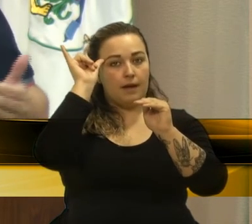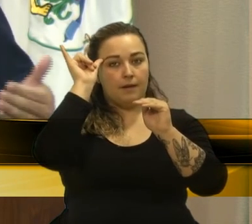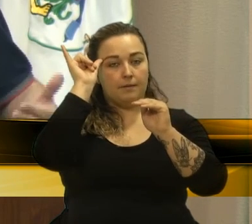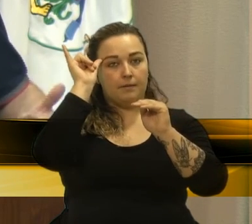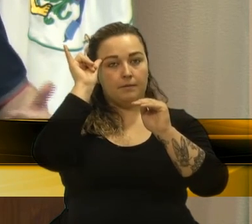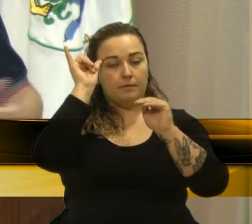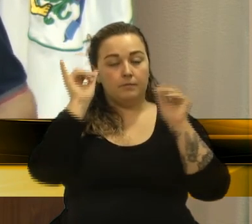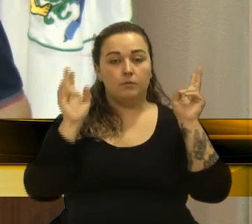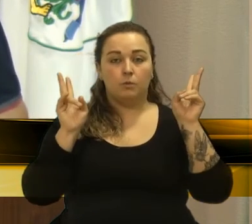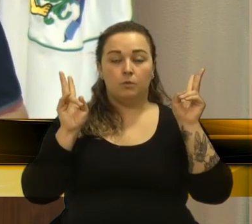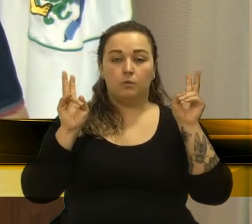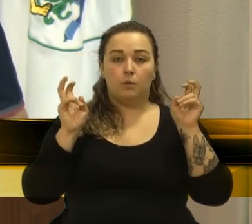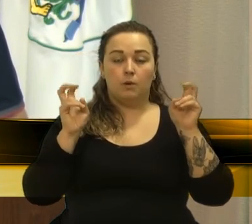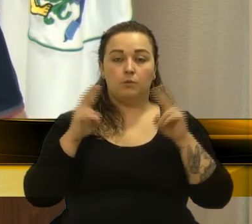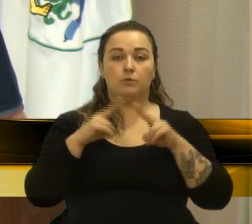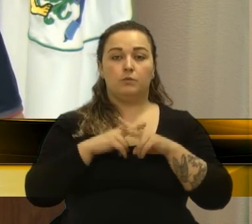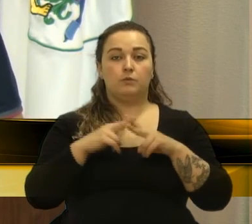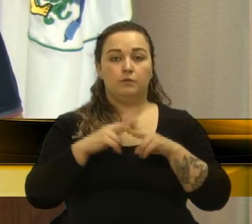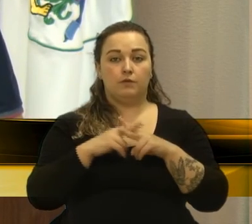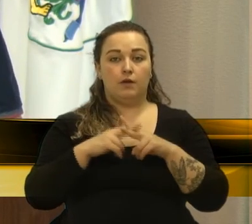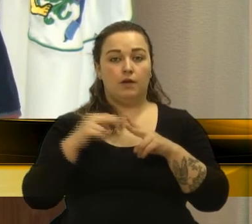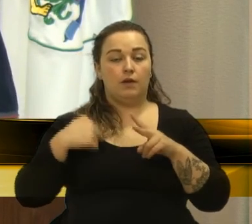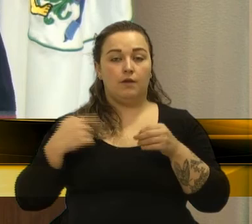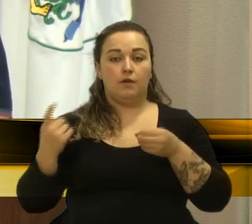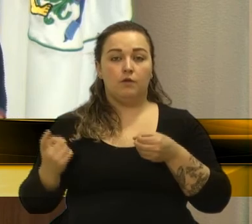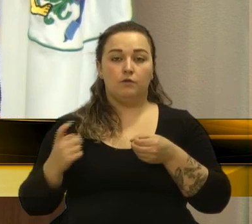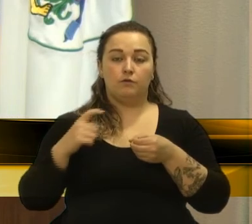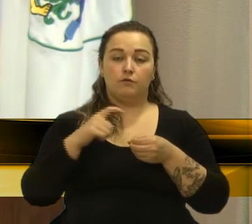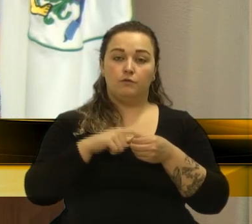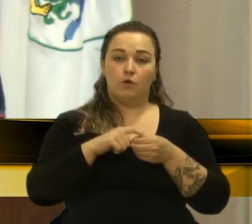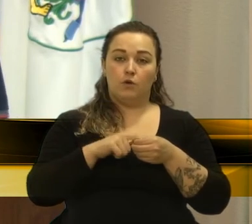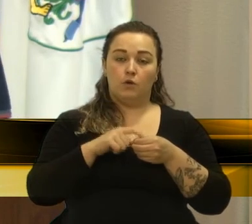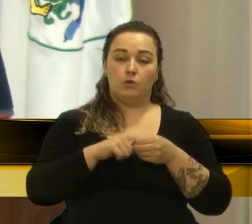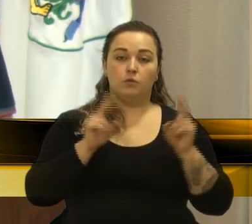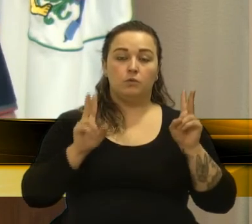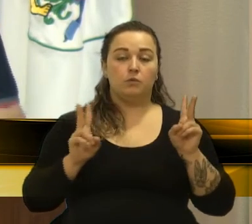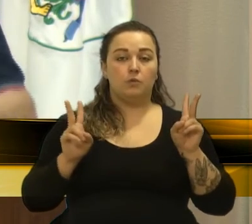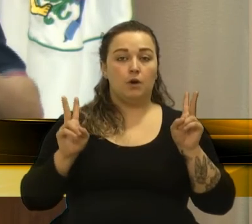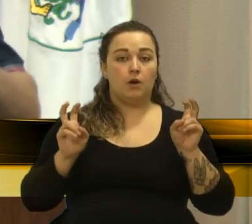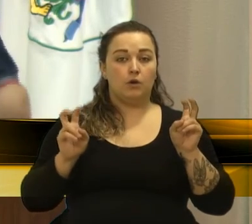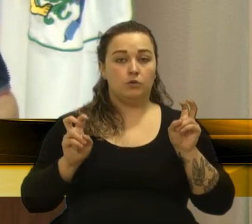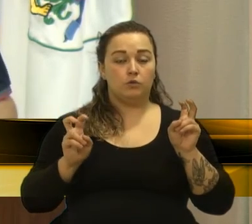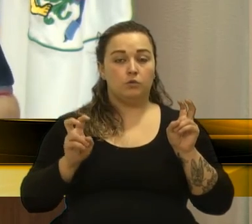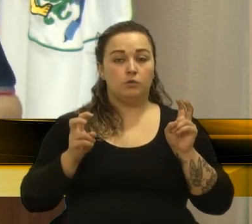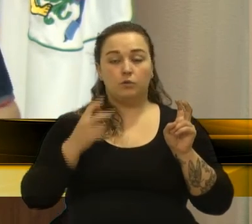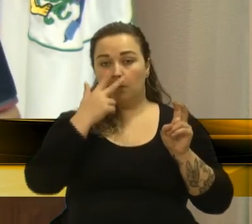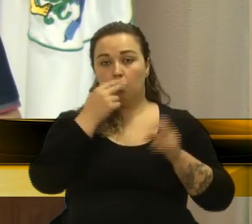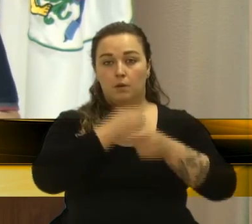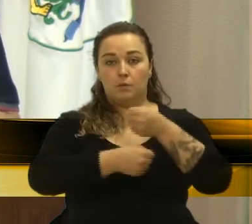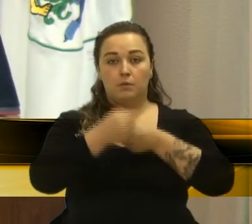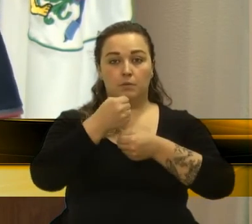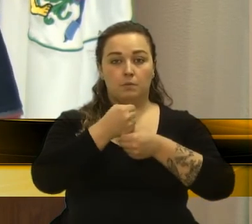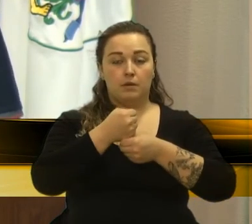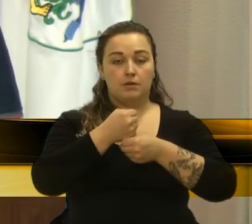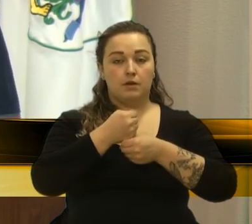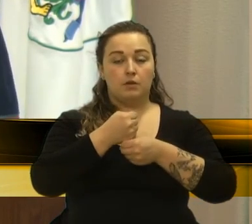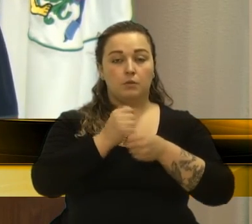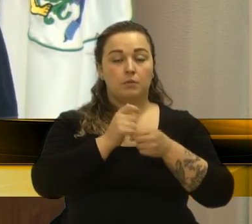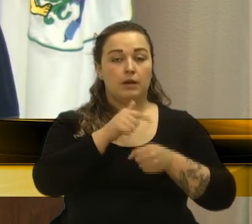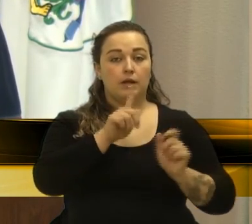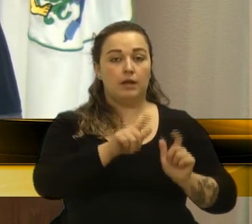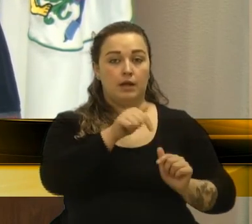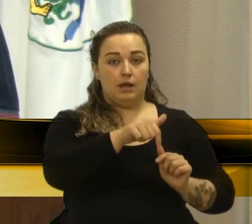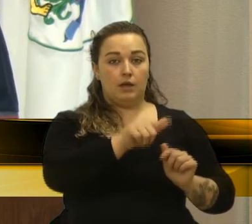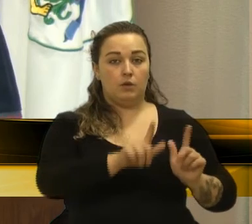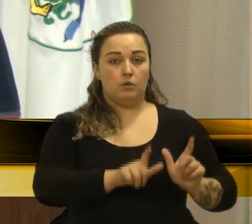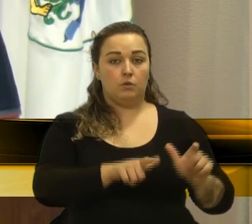eu volto à questão do Senai José Gazola. Nós batemos nessa tecla desde o ano passado para que aquele local fosse um local